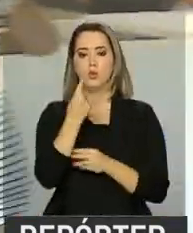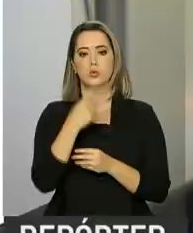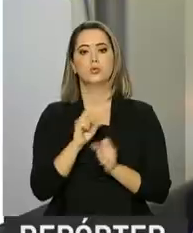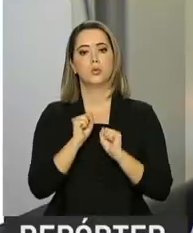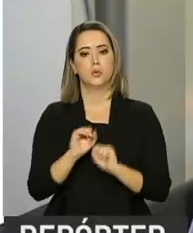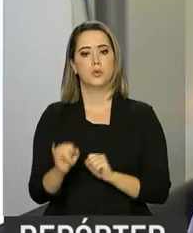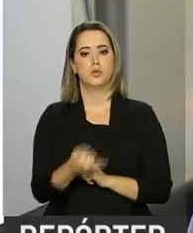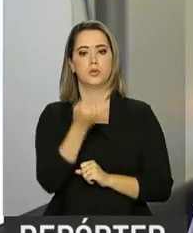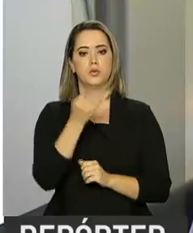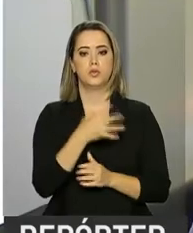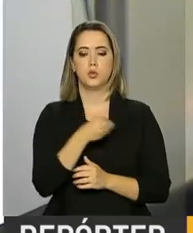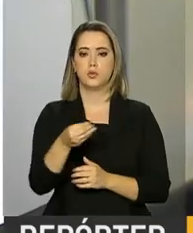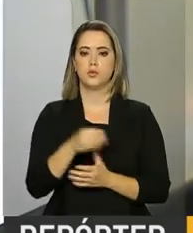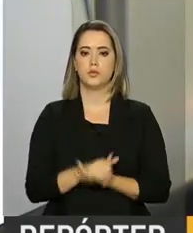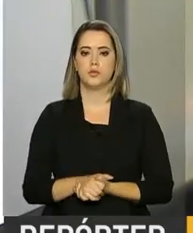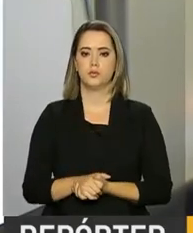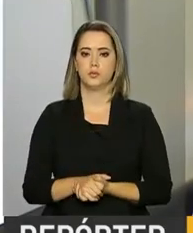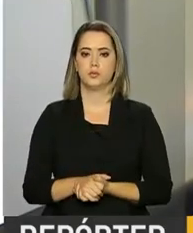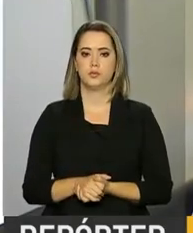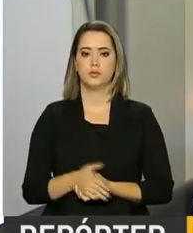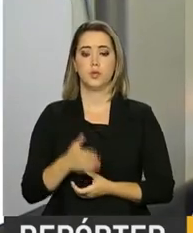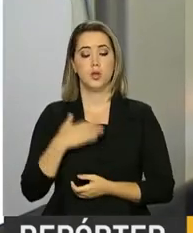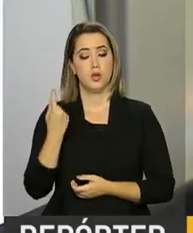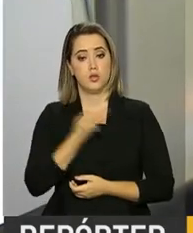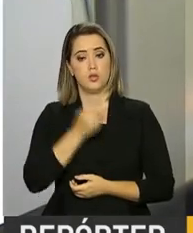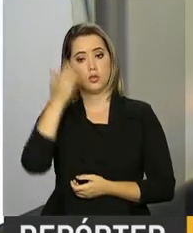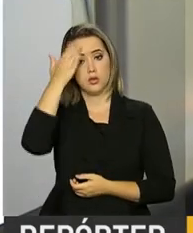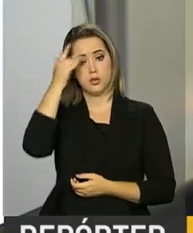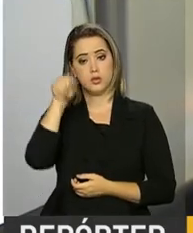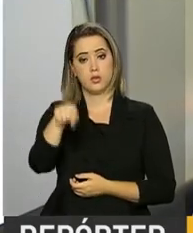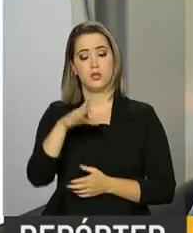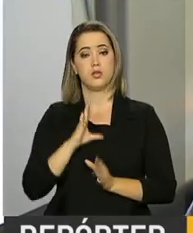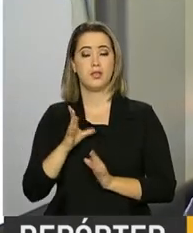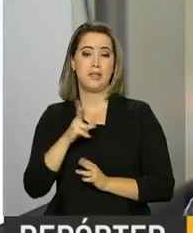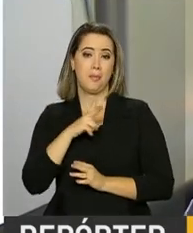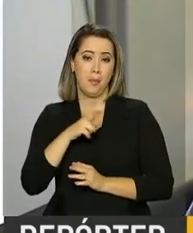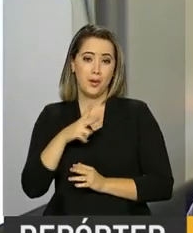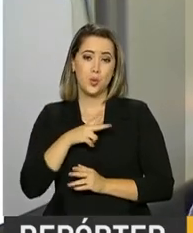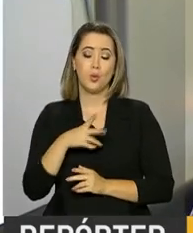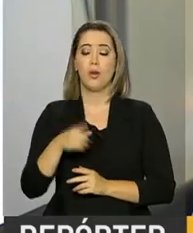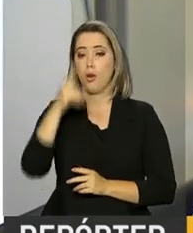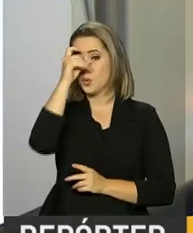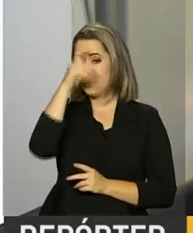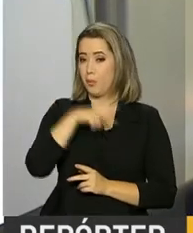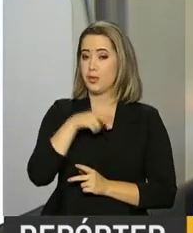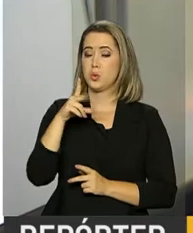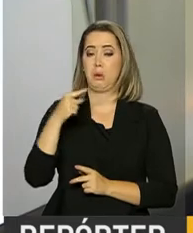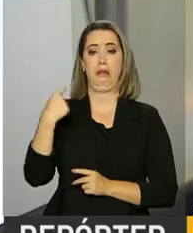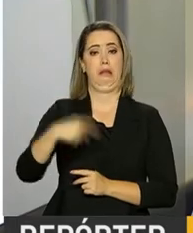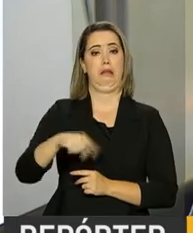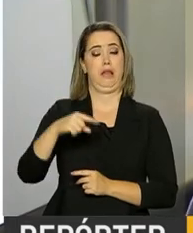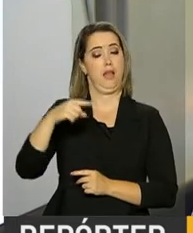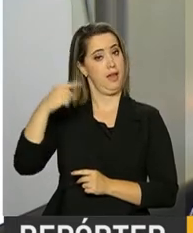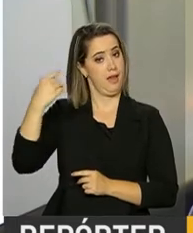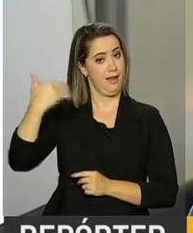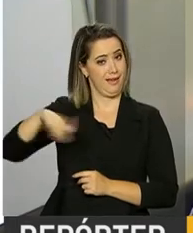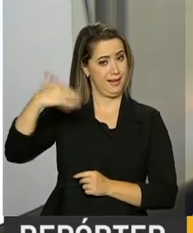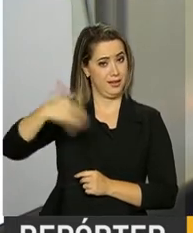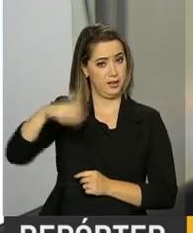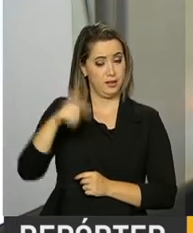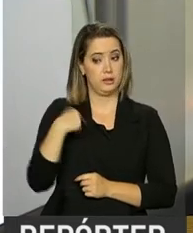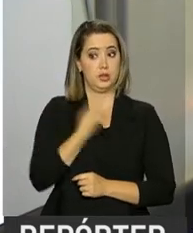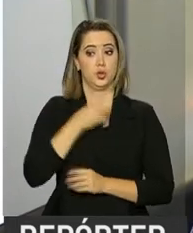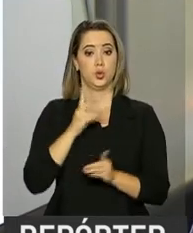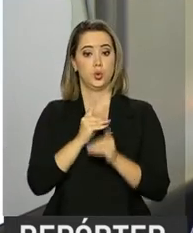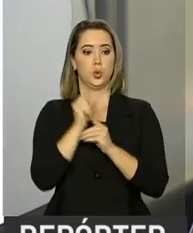anos gente sabe que o tratamento desse na rede particular muito carro e quando a gente descobriu que tinha essa equipe